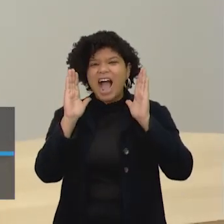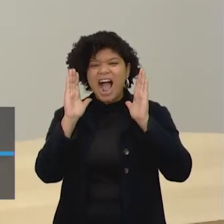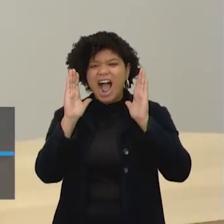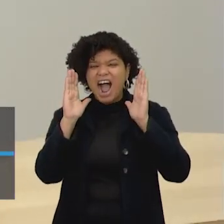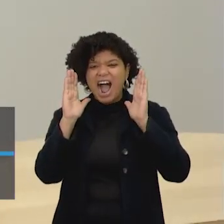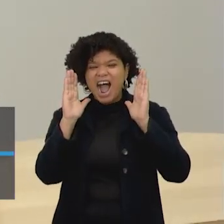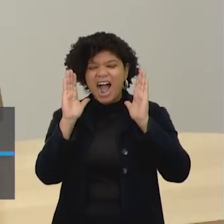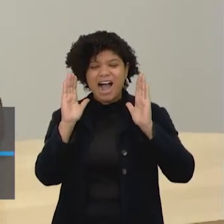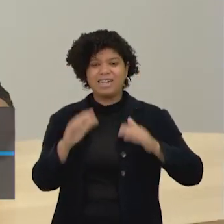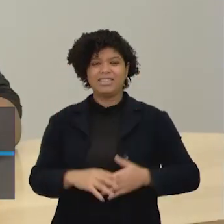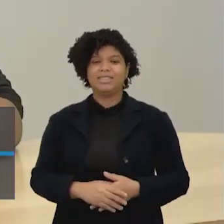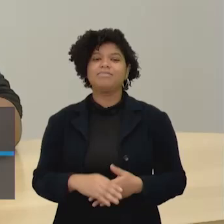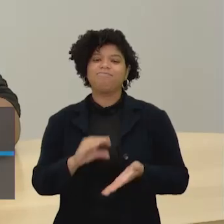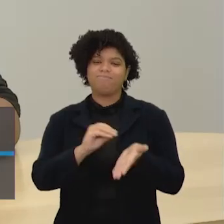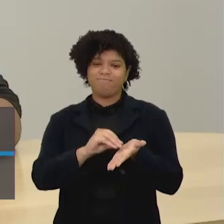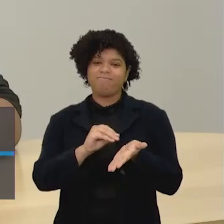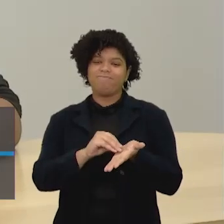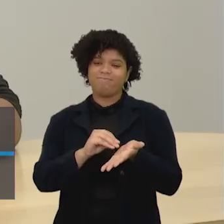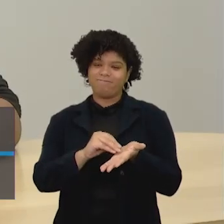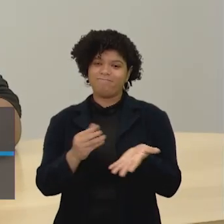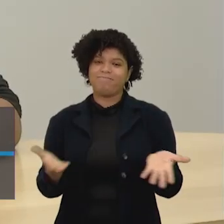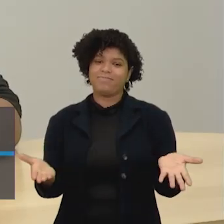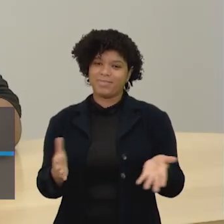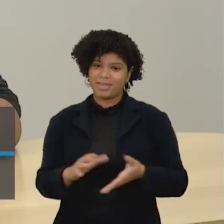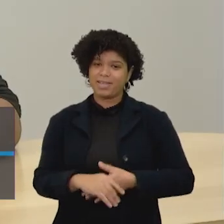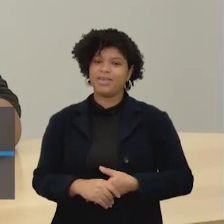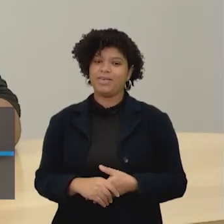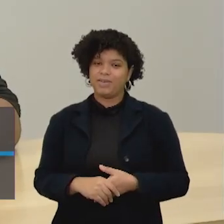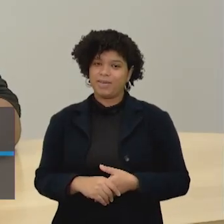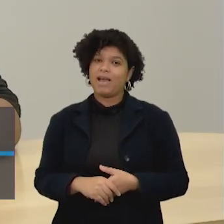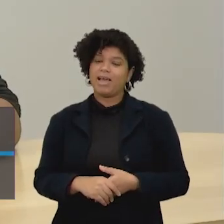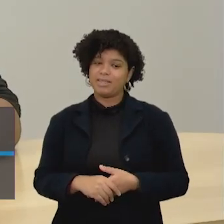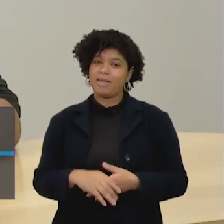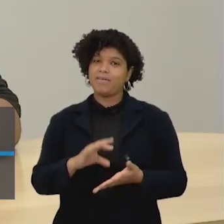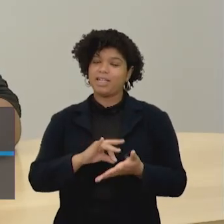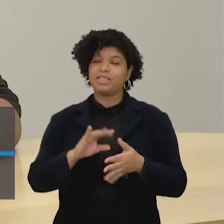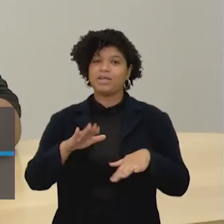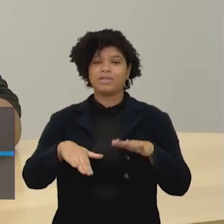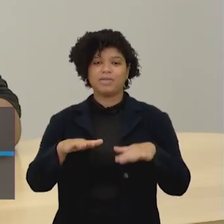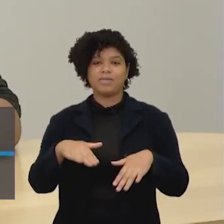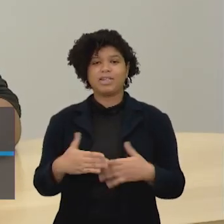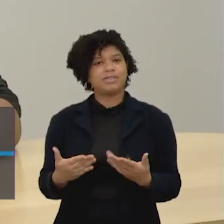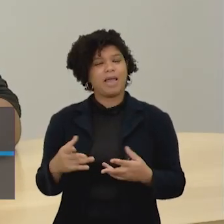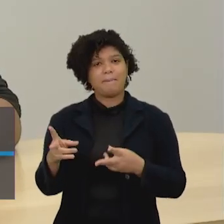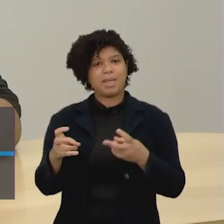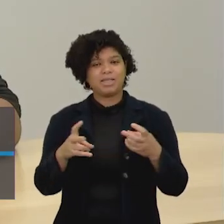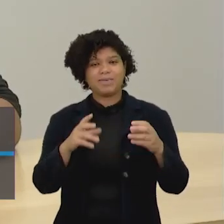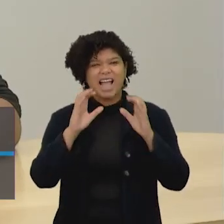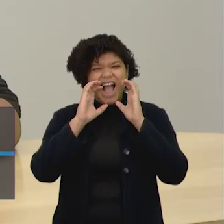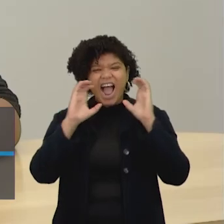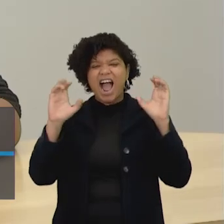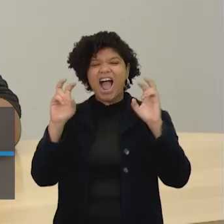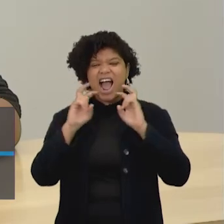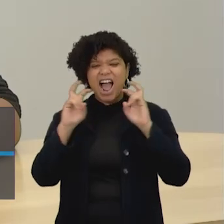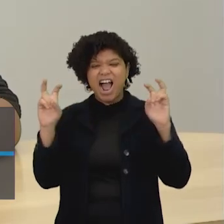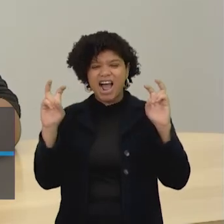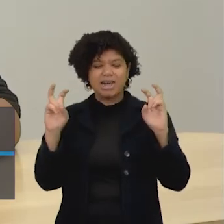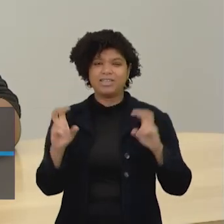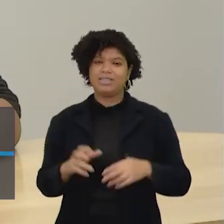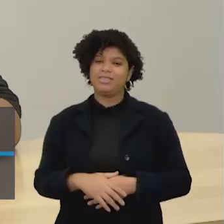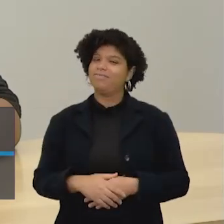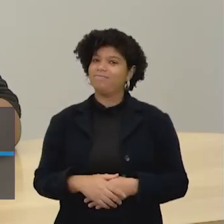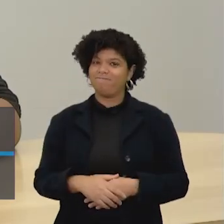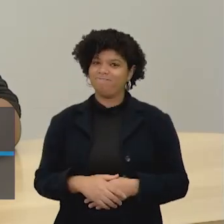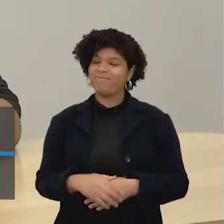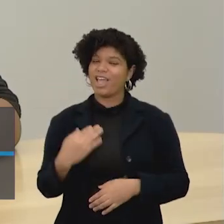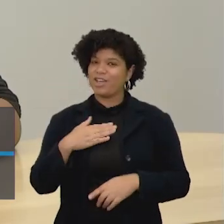poder mostrar que tá gritando. O Smile que faz isso geralmente põe a mão na boca. Então não vai dar pra perceber que tá gritando. Então eu acho que eu não ajudei